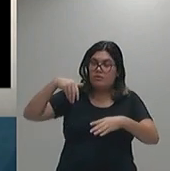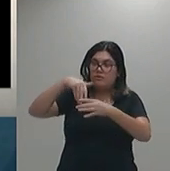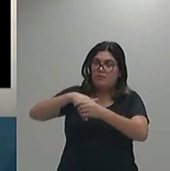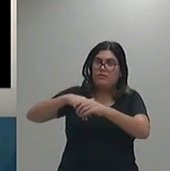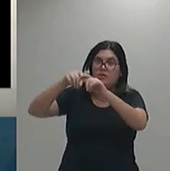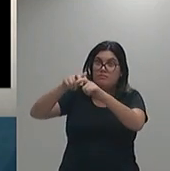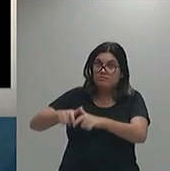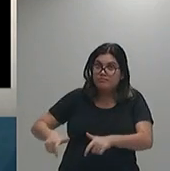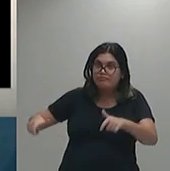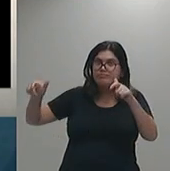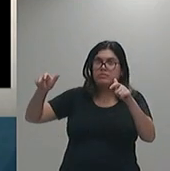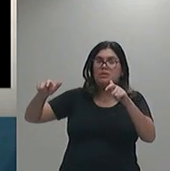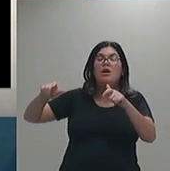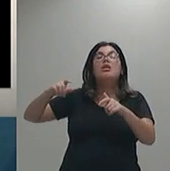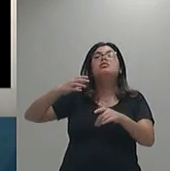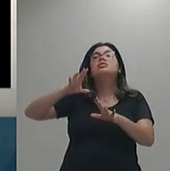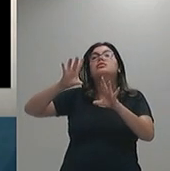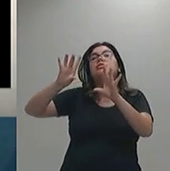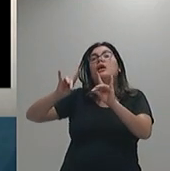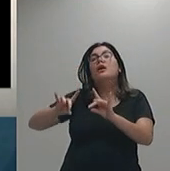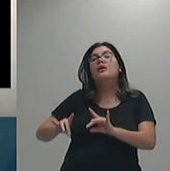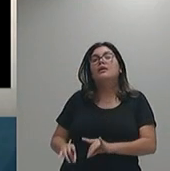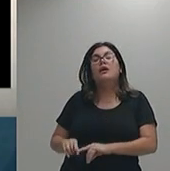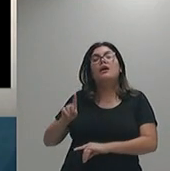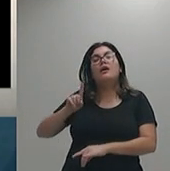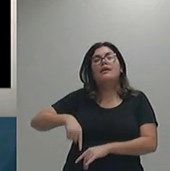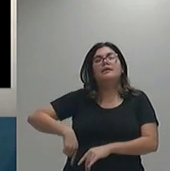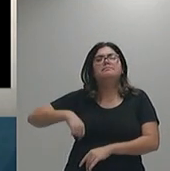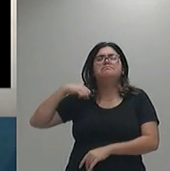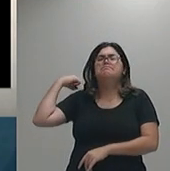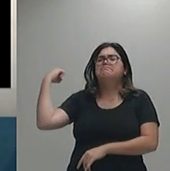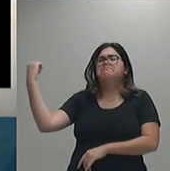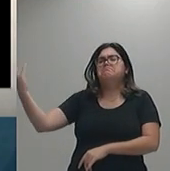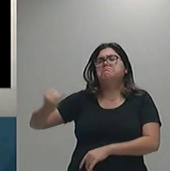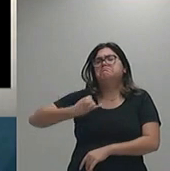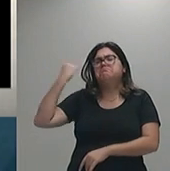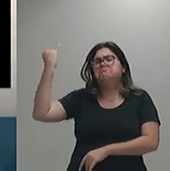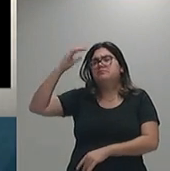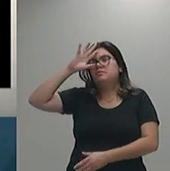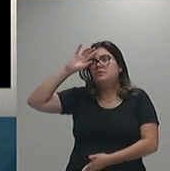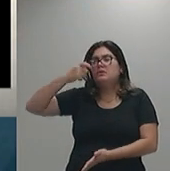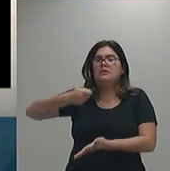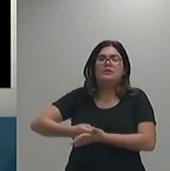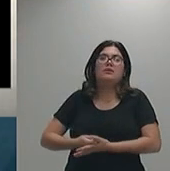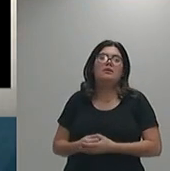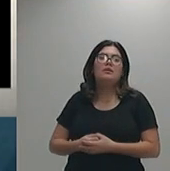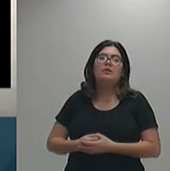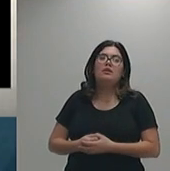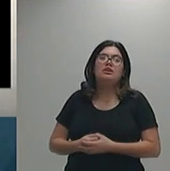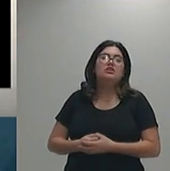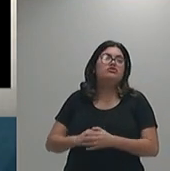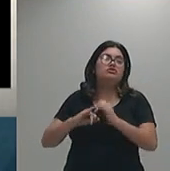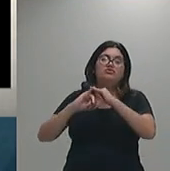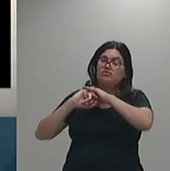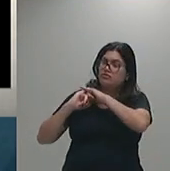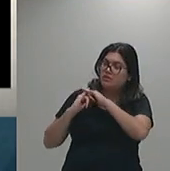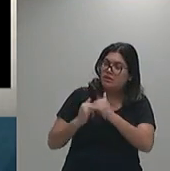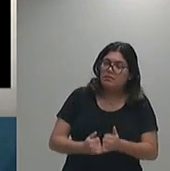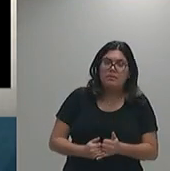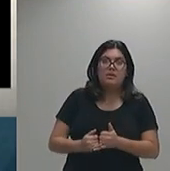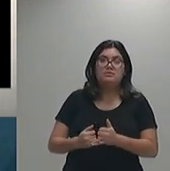detalhe que é extremamente importante referir Jamais eu vou repetir